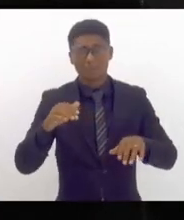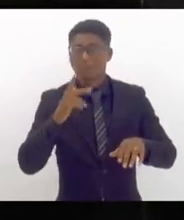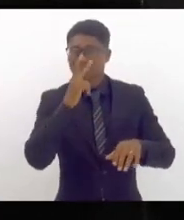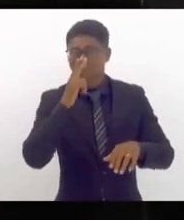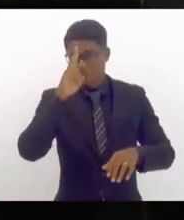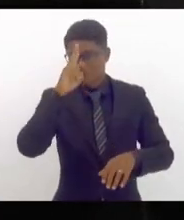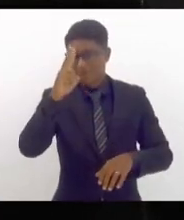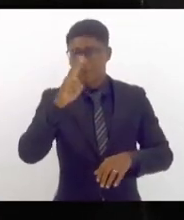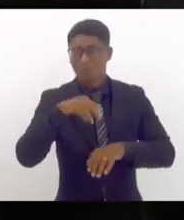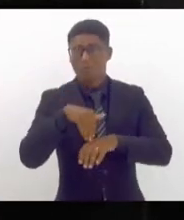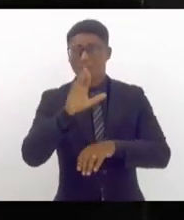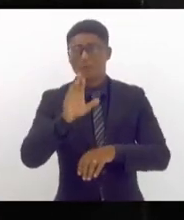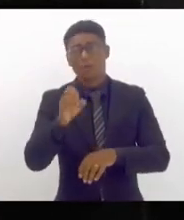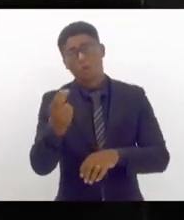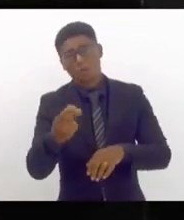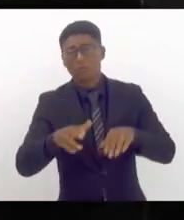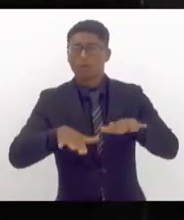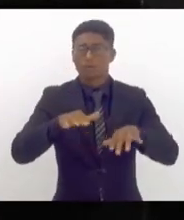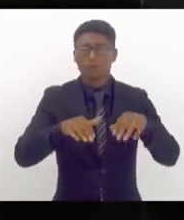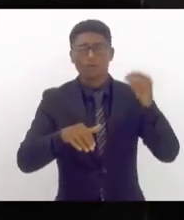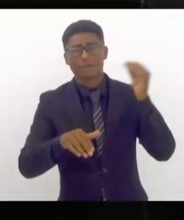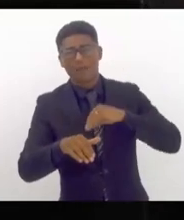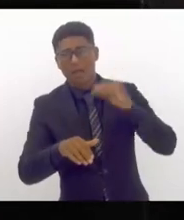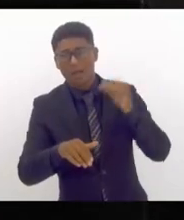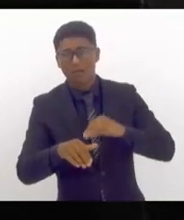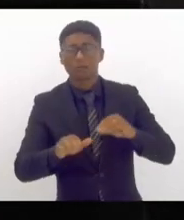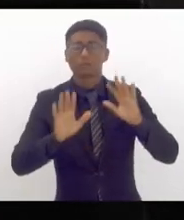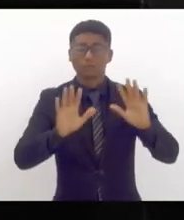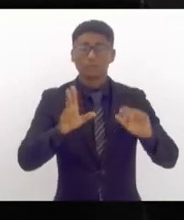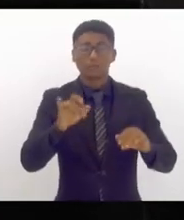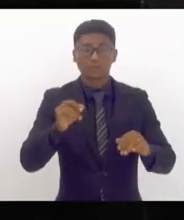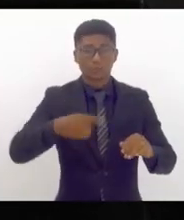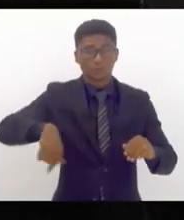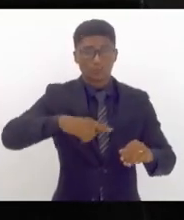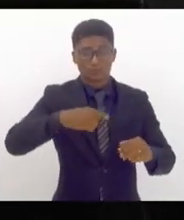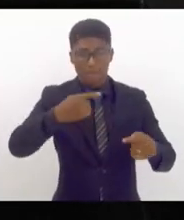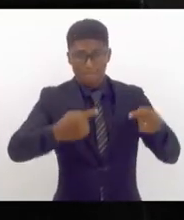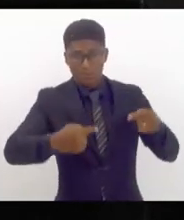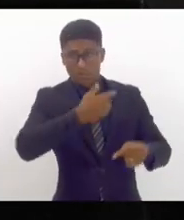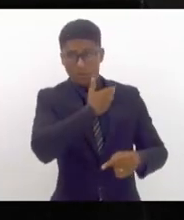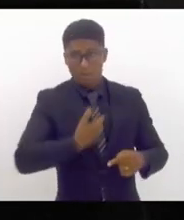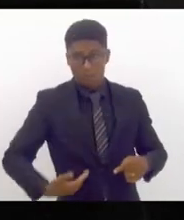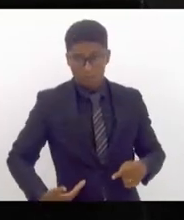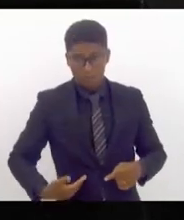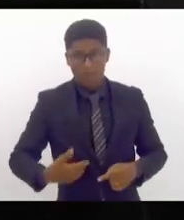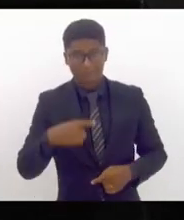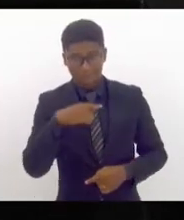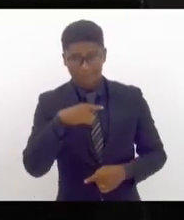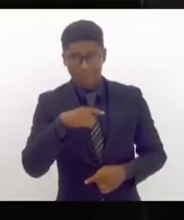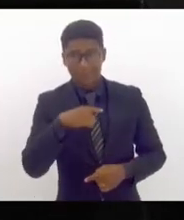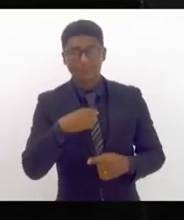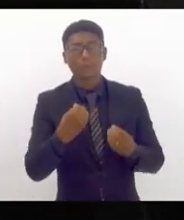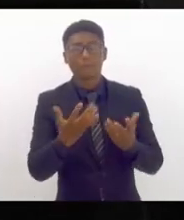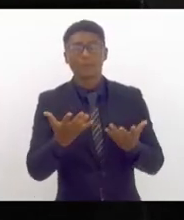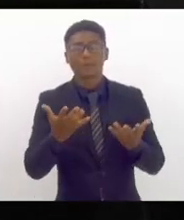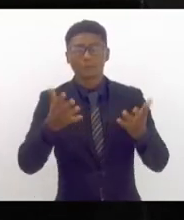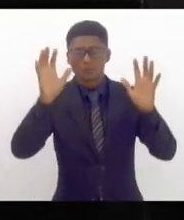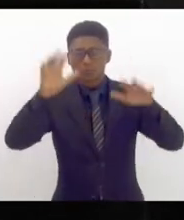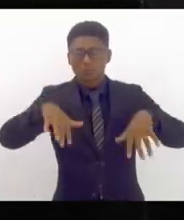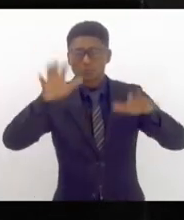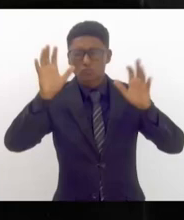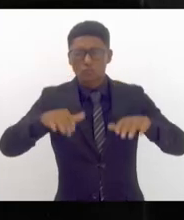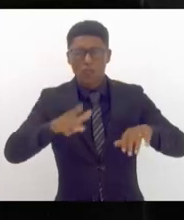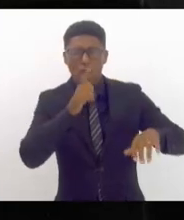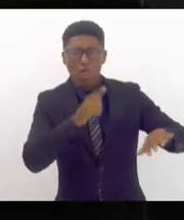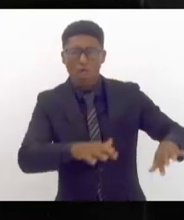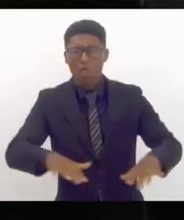é evidente, se a gente tiver políticas públicas que mitiguem os efeitos dessa chuva, não teríamos hoje